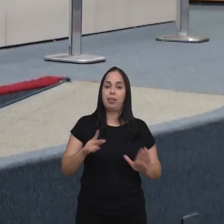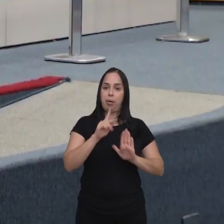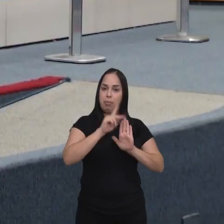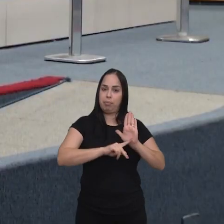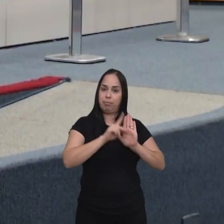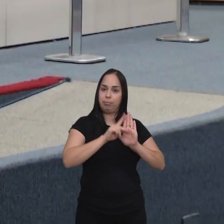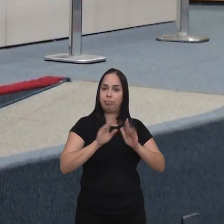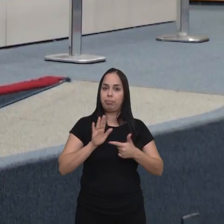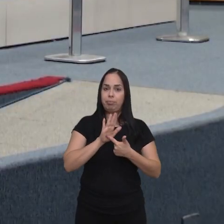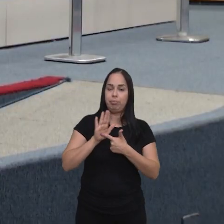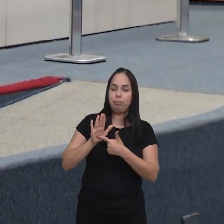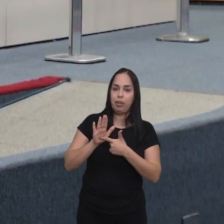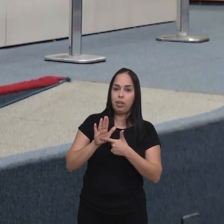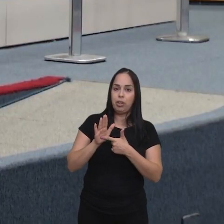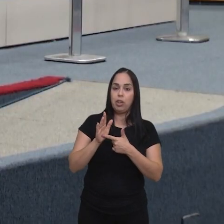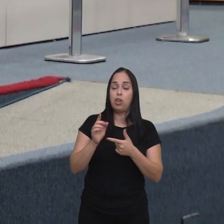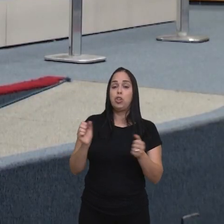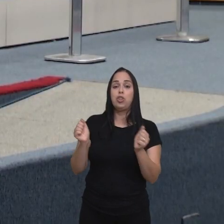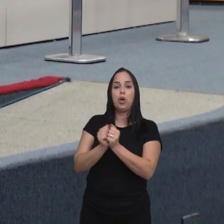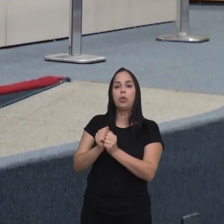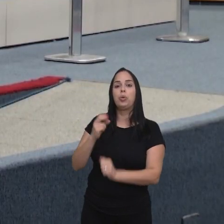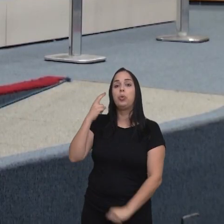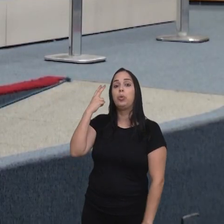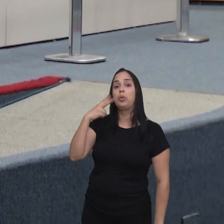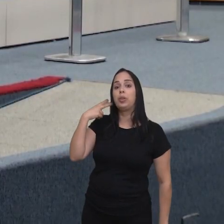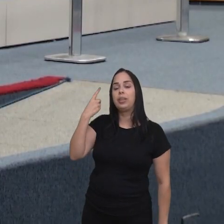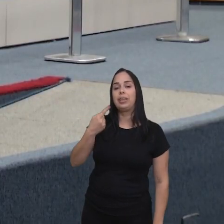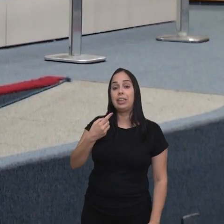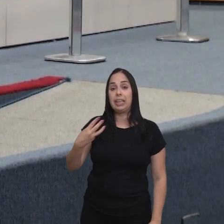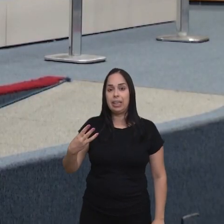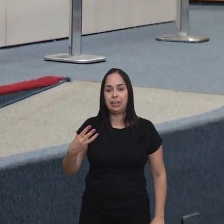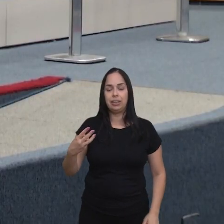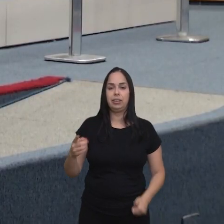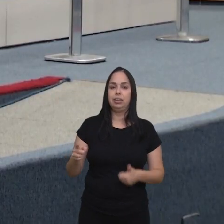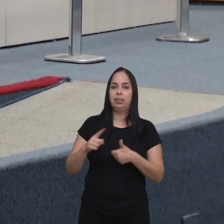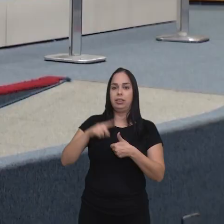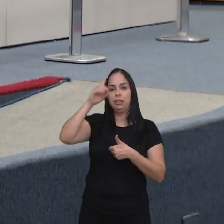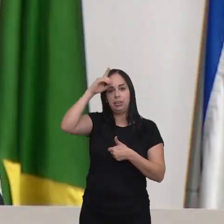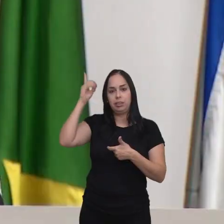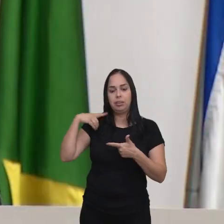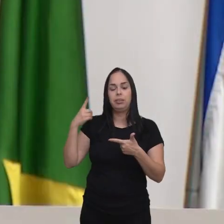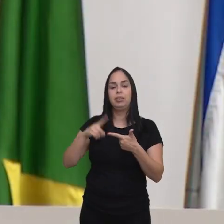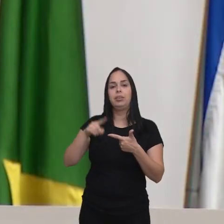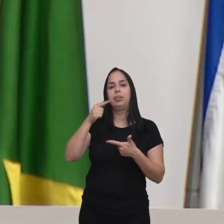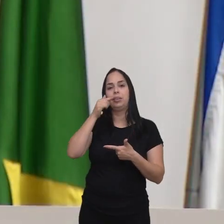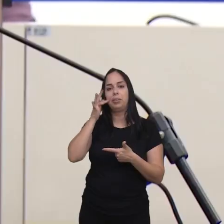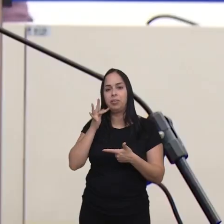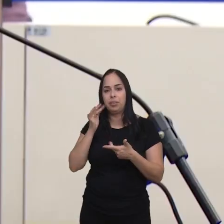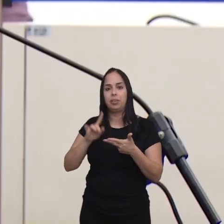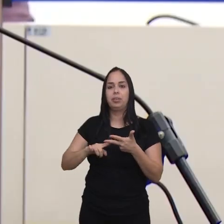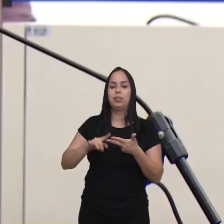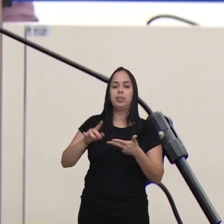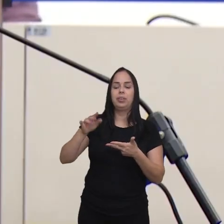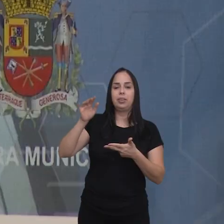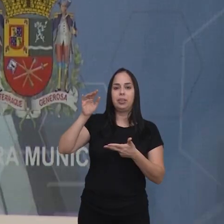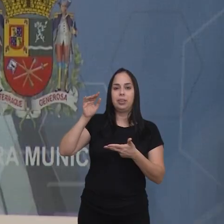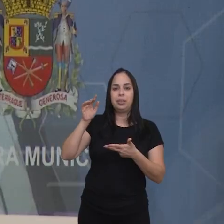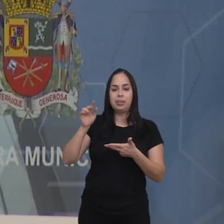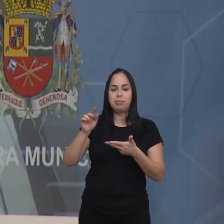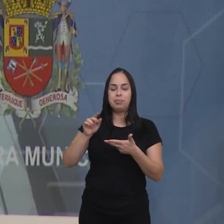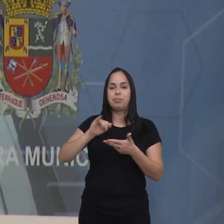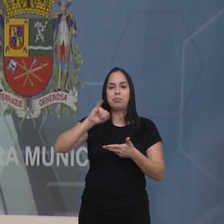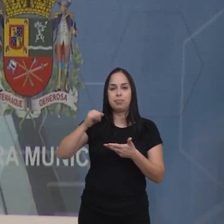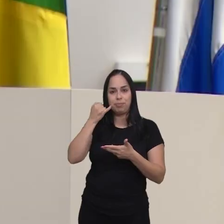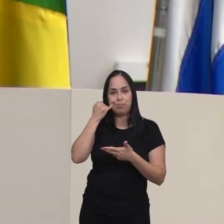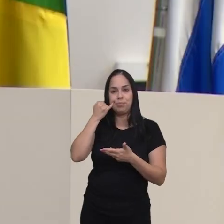justa. O projeto foi apresentado em conjunto com mais 13 parlamentares, os vereadores Dulce Rita, Fabião Zagueiro,